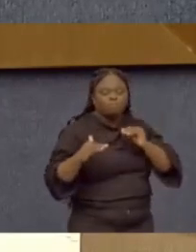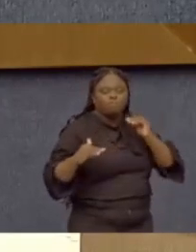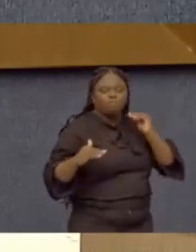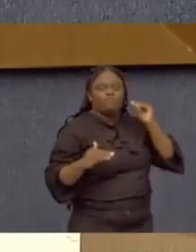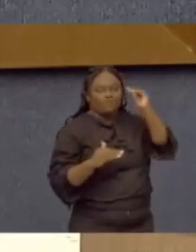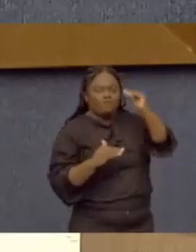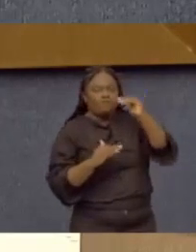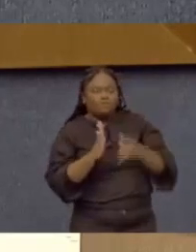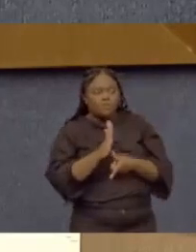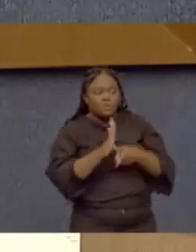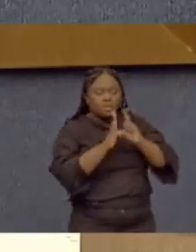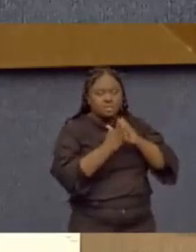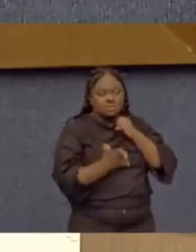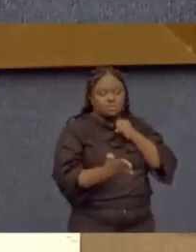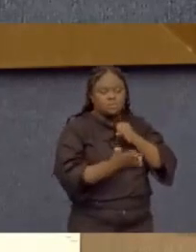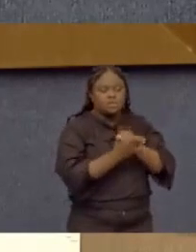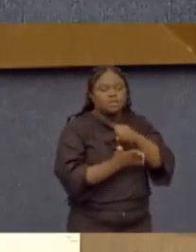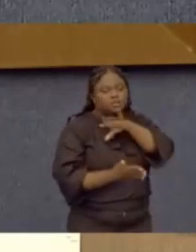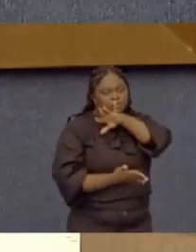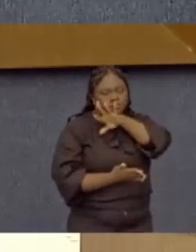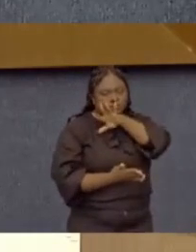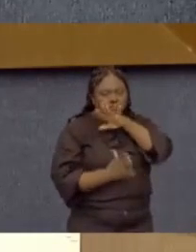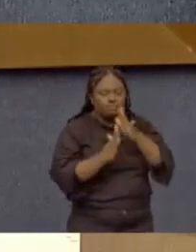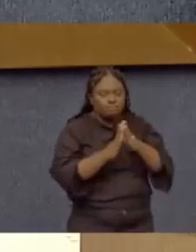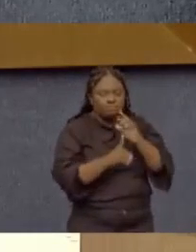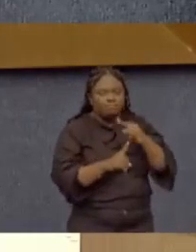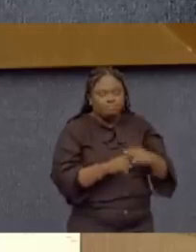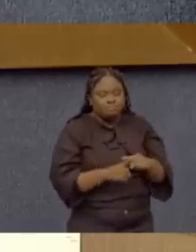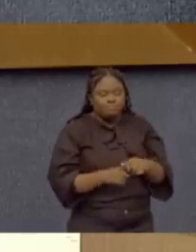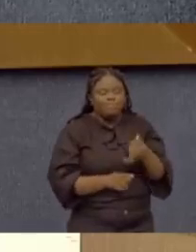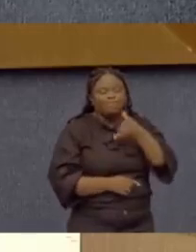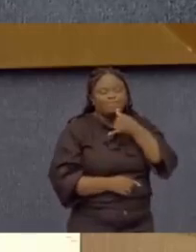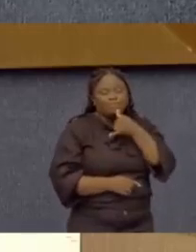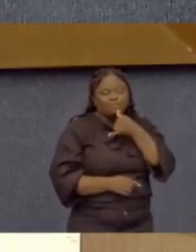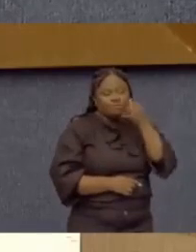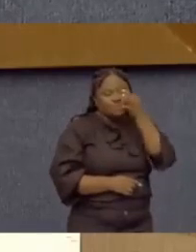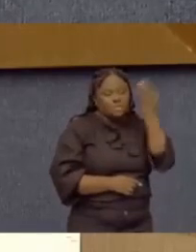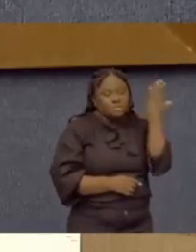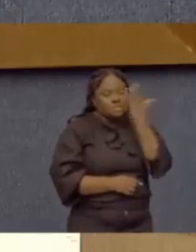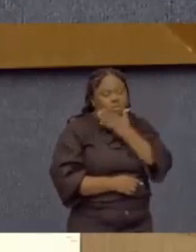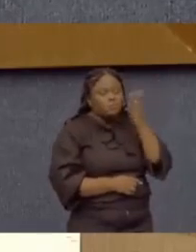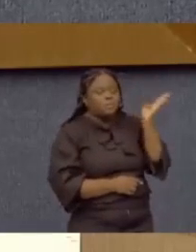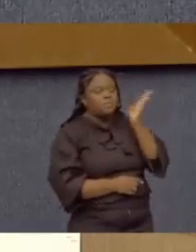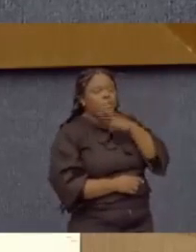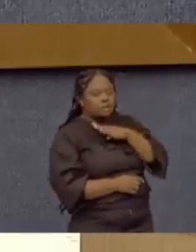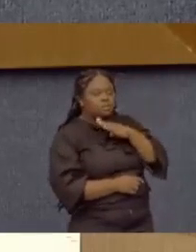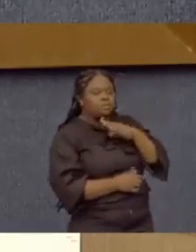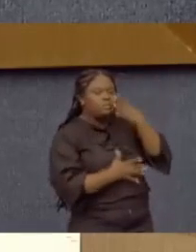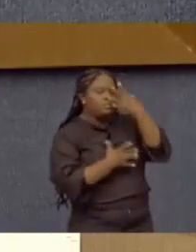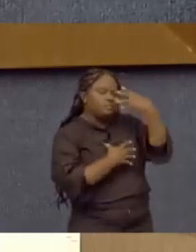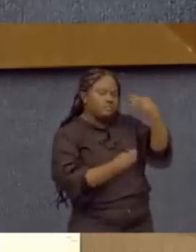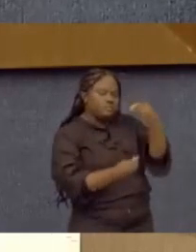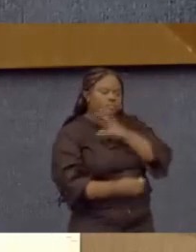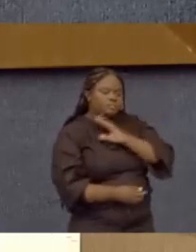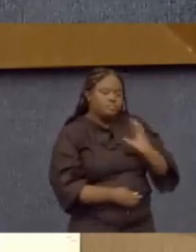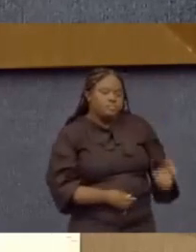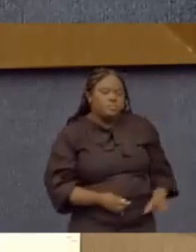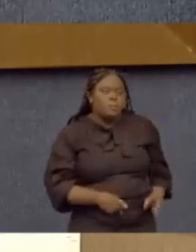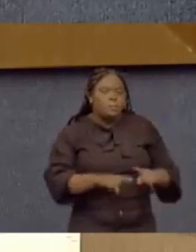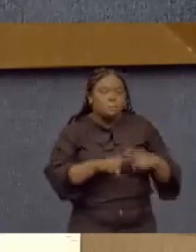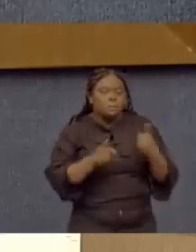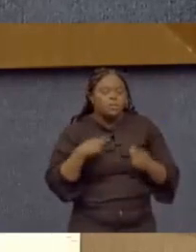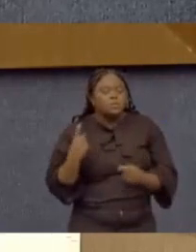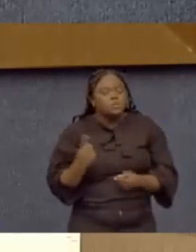igreja e infelizmente deram no passado mau testemunho da fé em Cristo. Com a graça de Deus, nosso trabalho tem ajudado